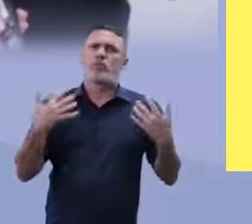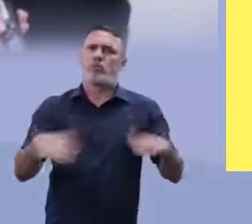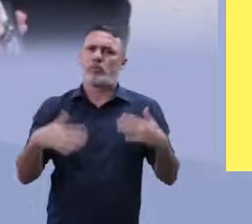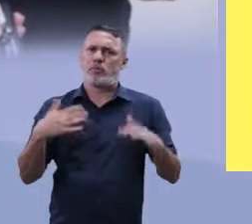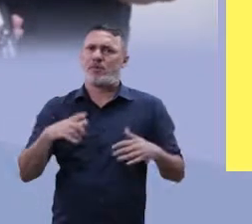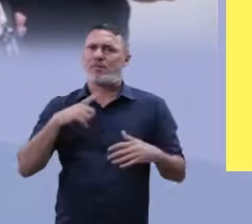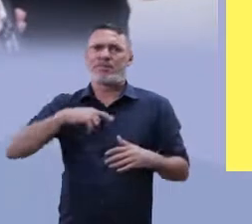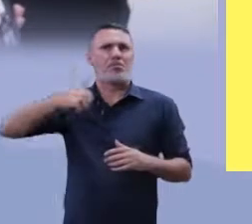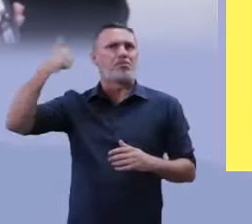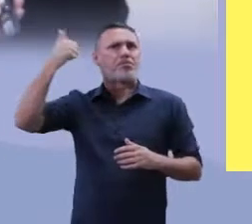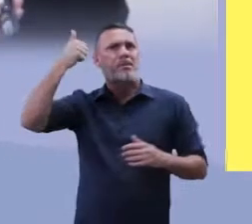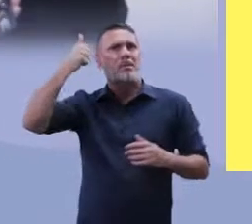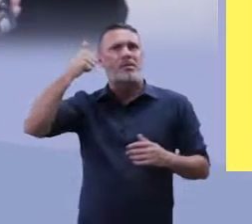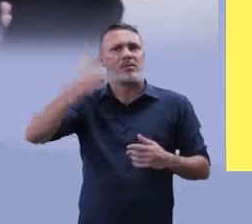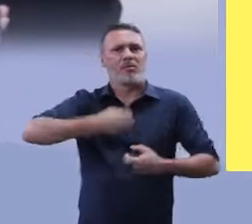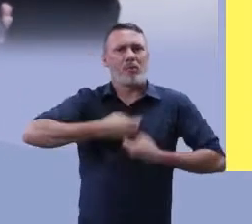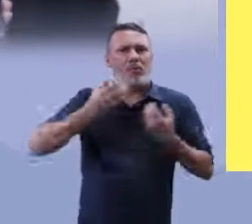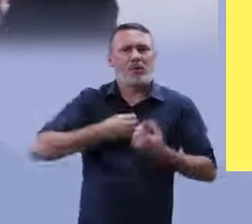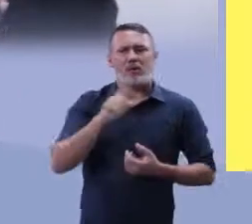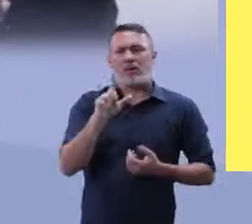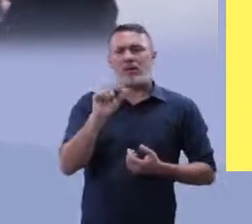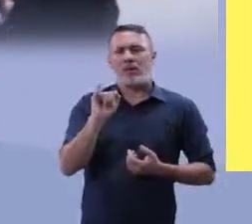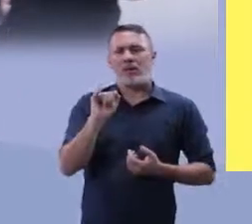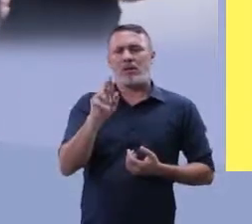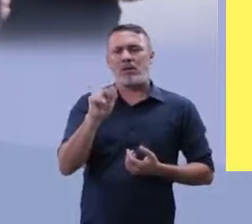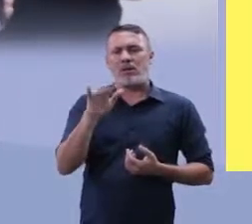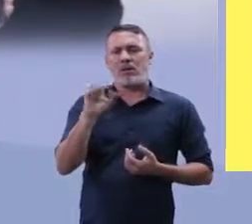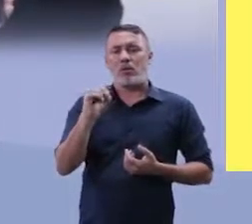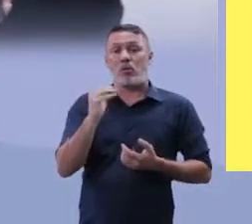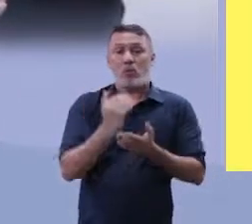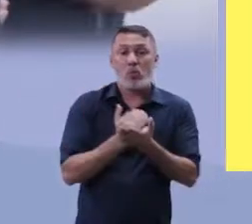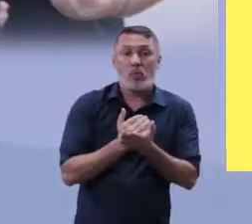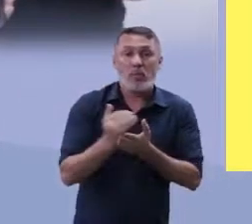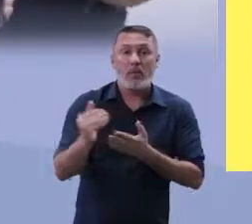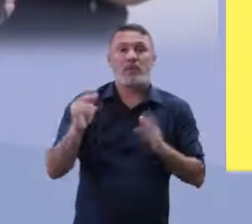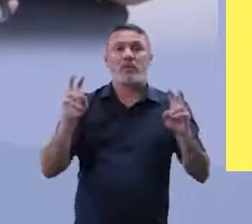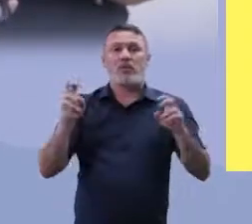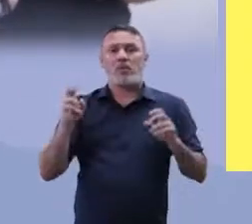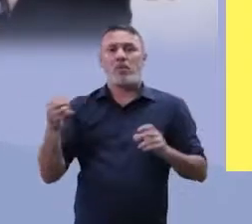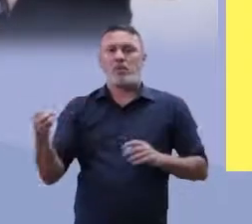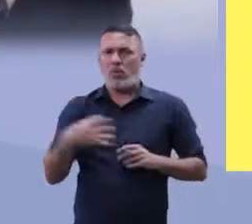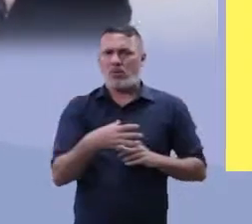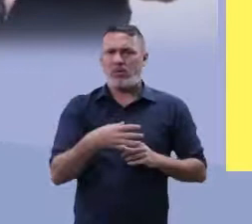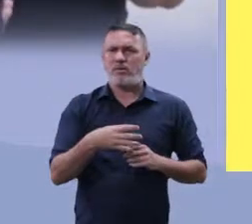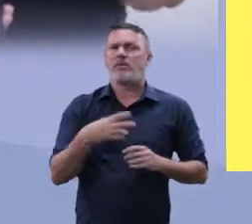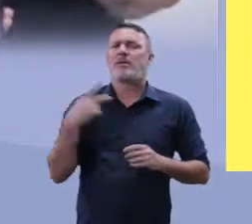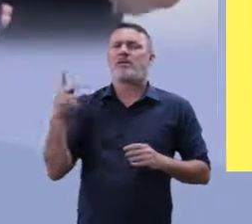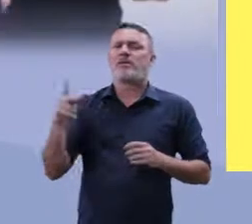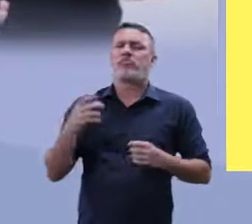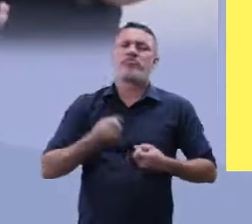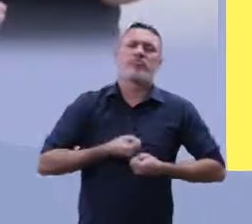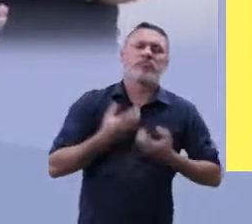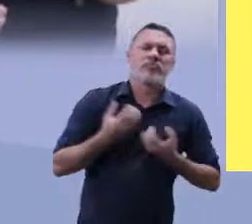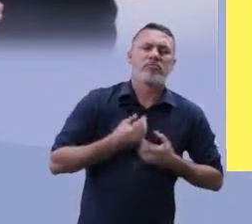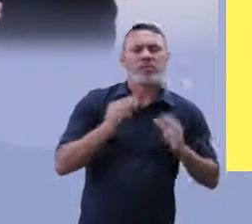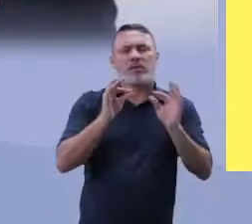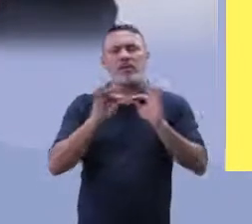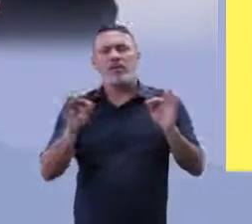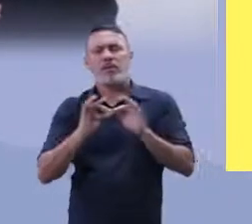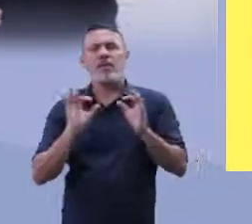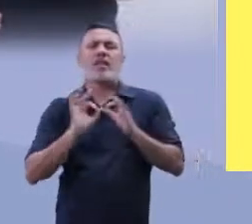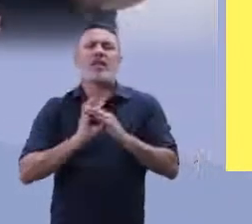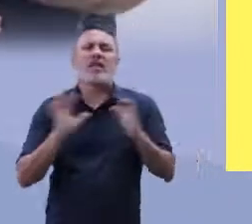foi o maior lírico dos nossos tempos iniciais modernistas, com seus versos livres, com